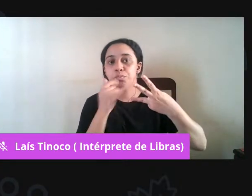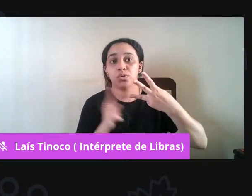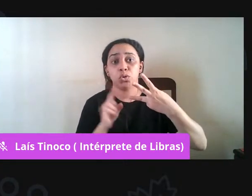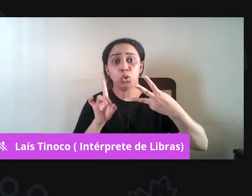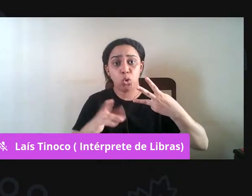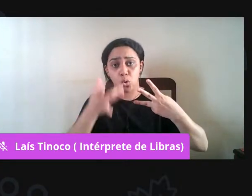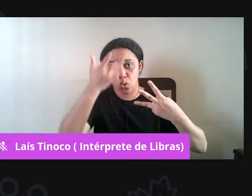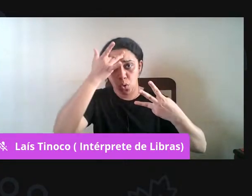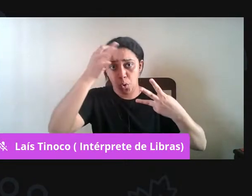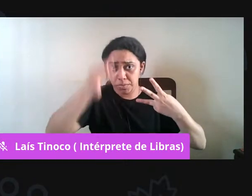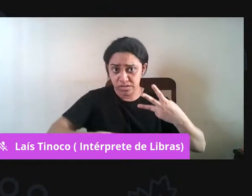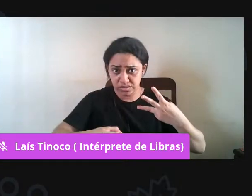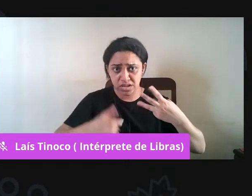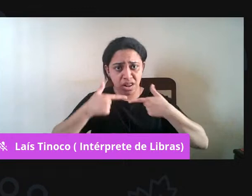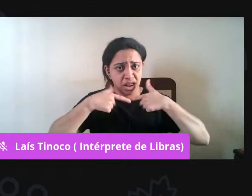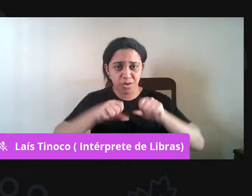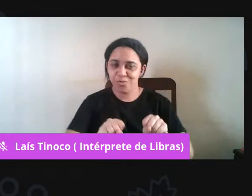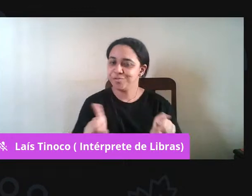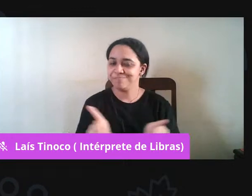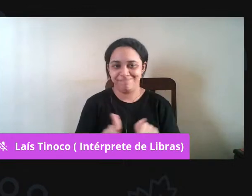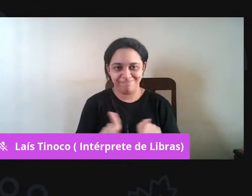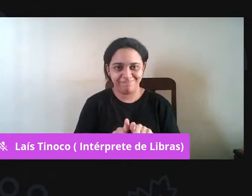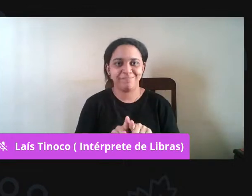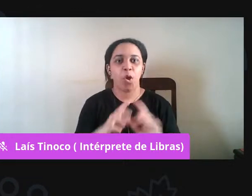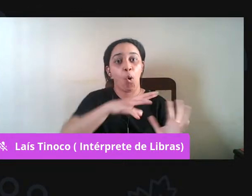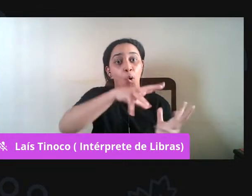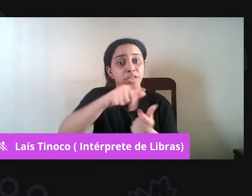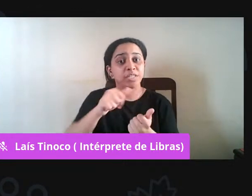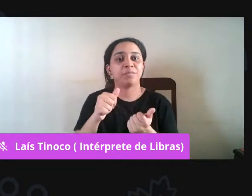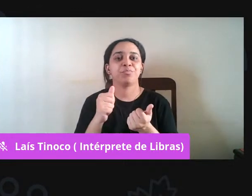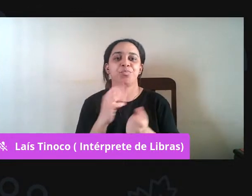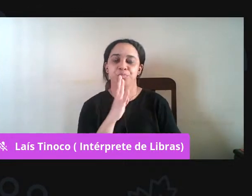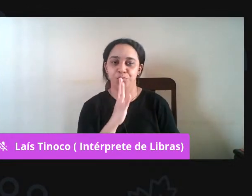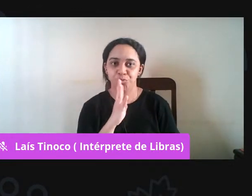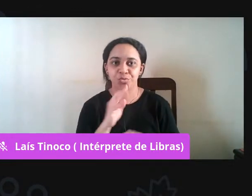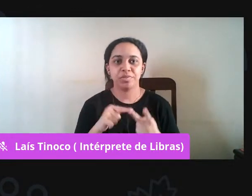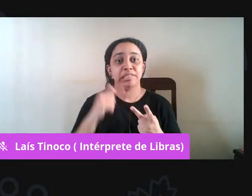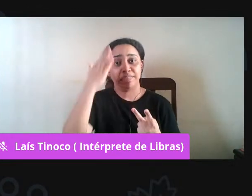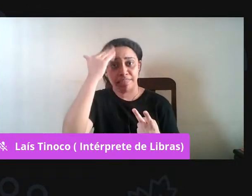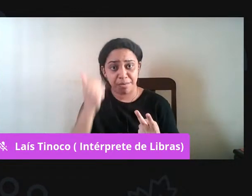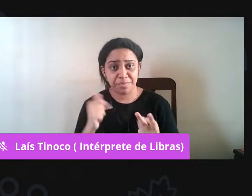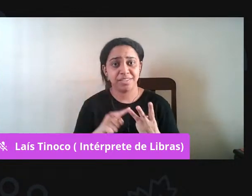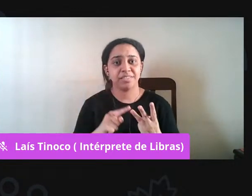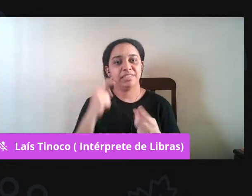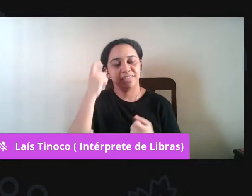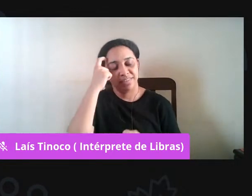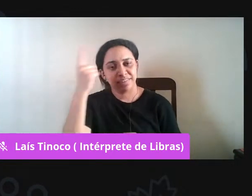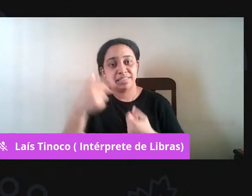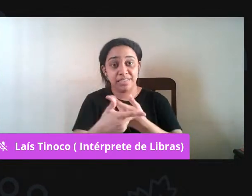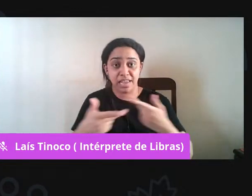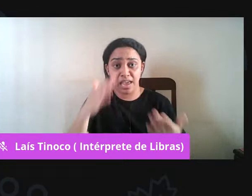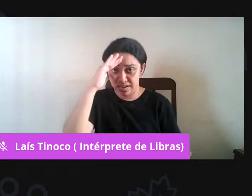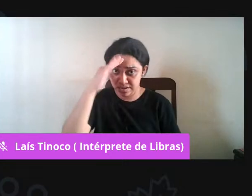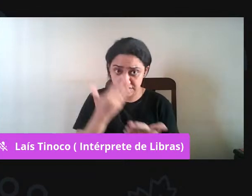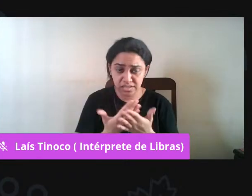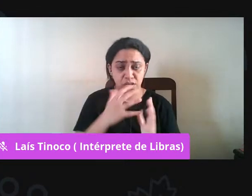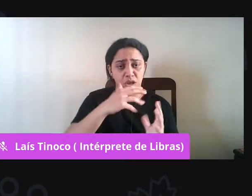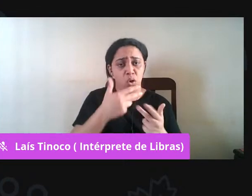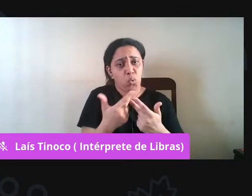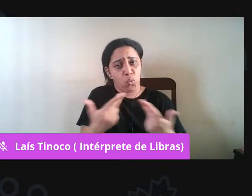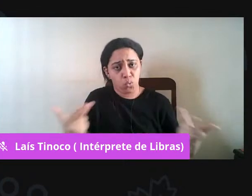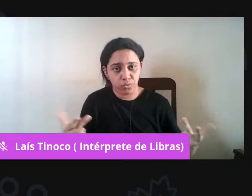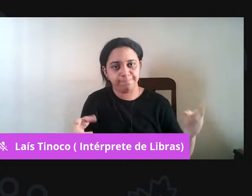competência extralinguística, conhecimento do mundo, saberes, ideias e crenças acerca das coisas. Fecha aspas de Carlos